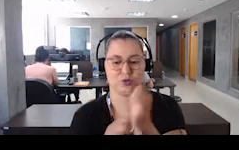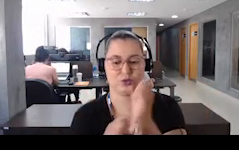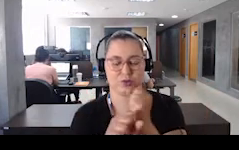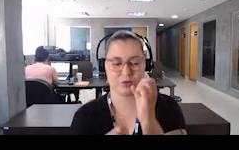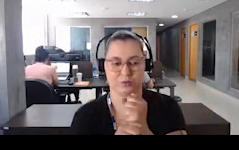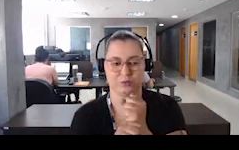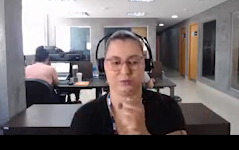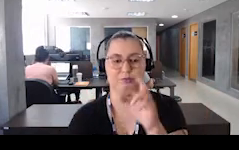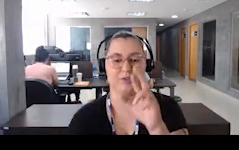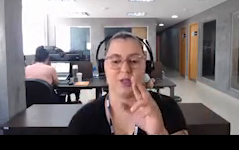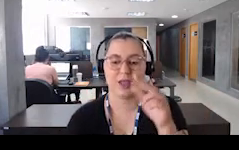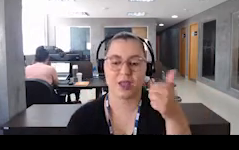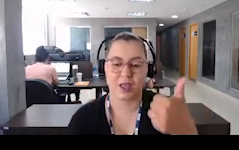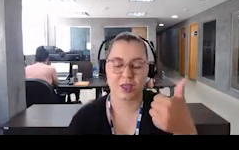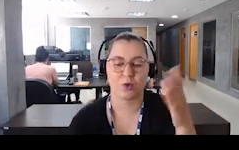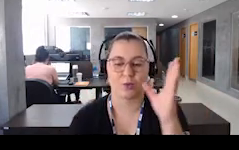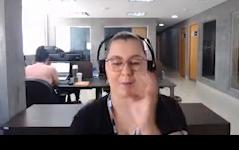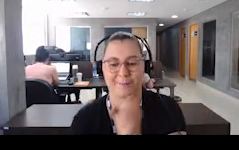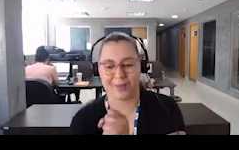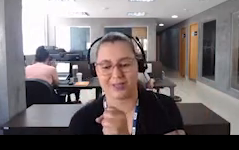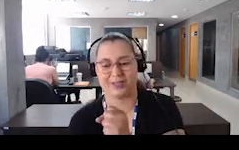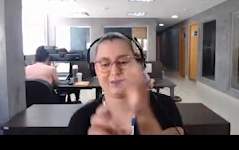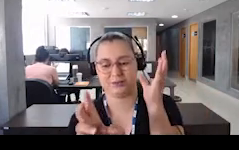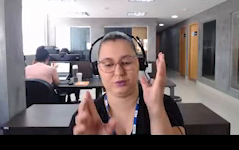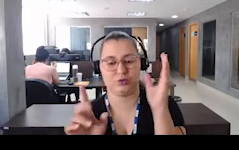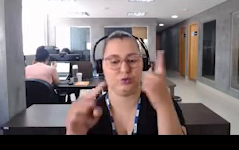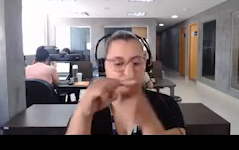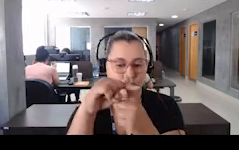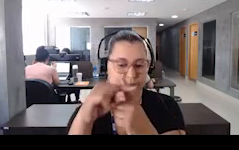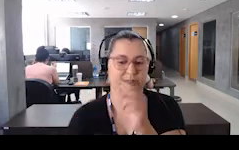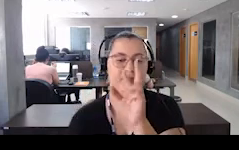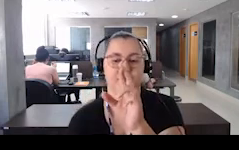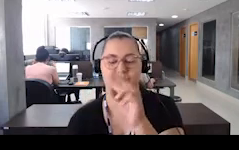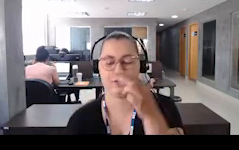R1 mais R2 mais